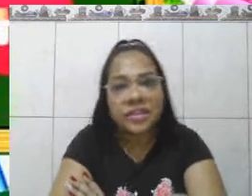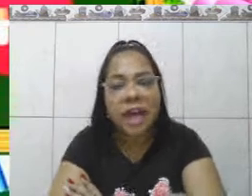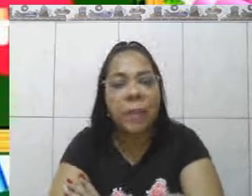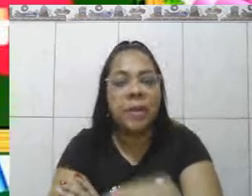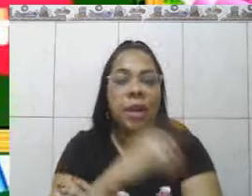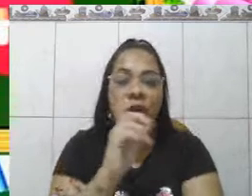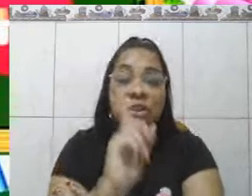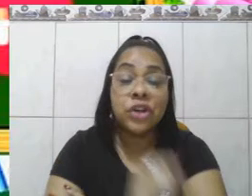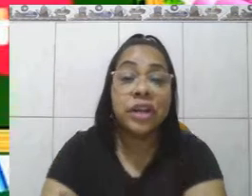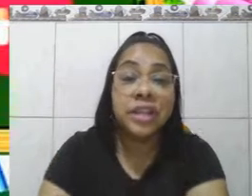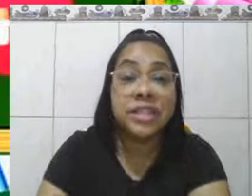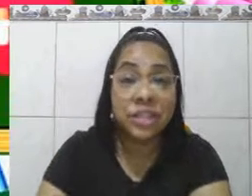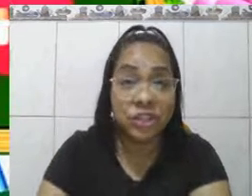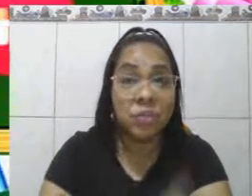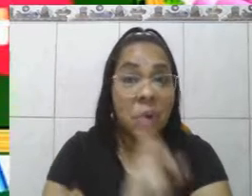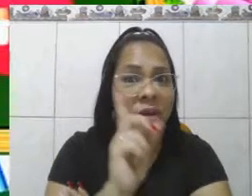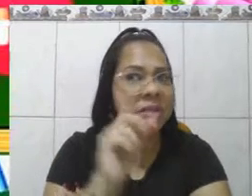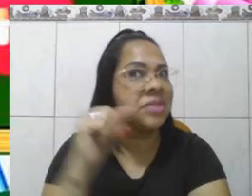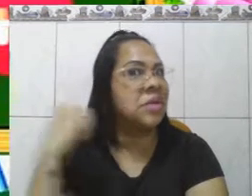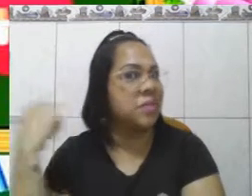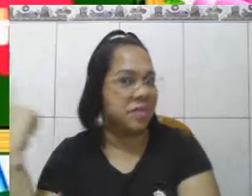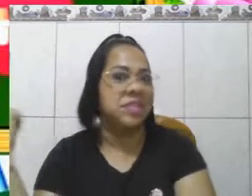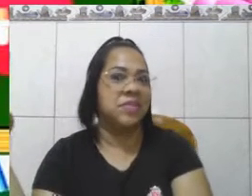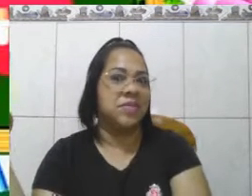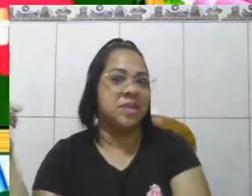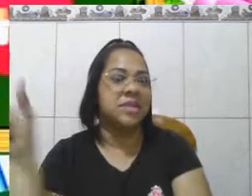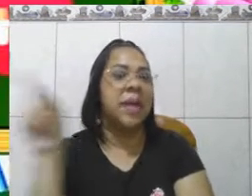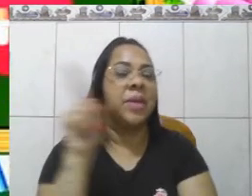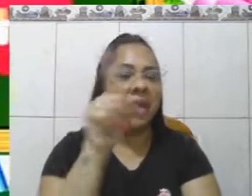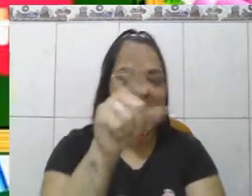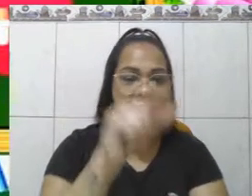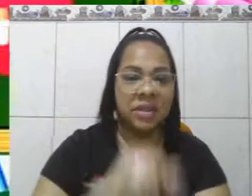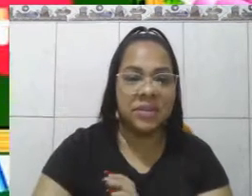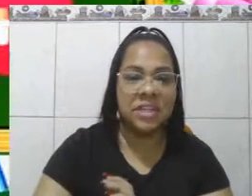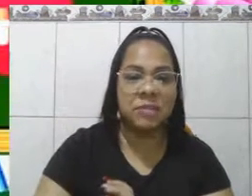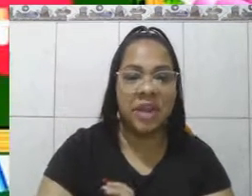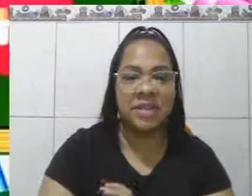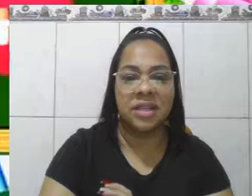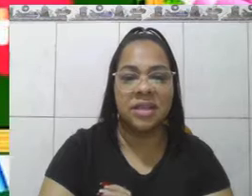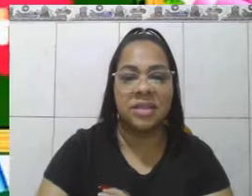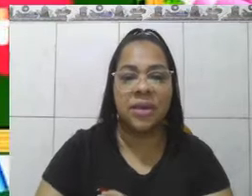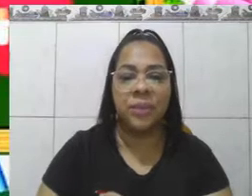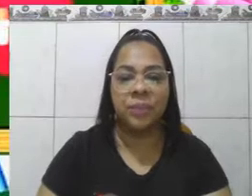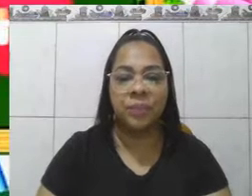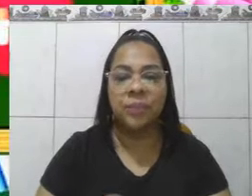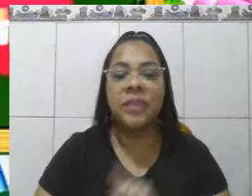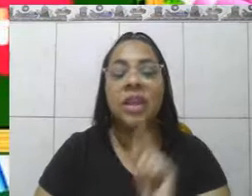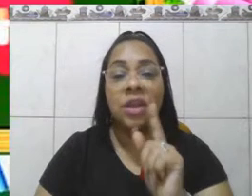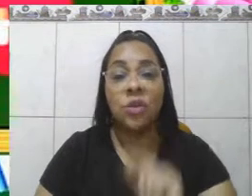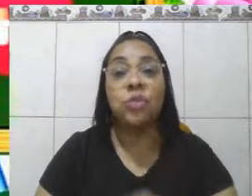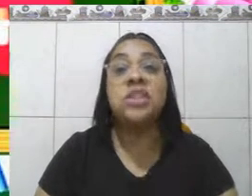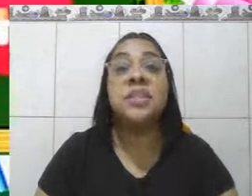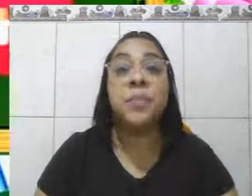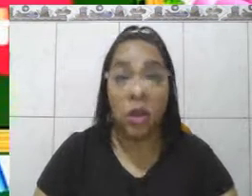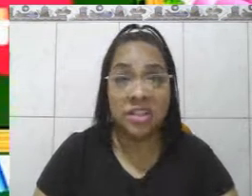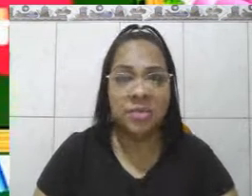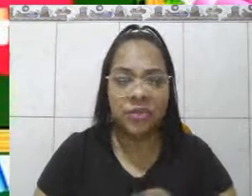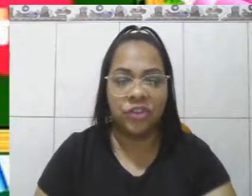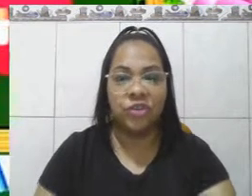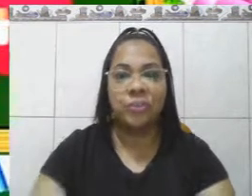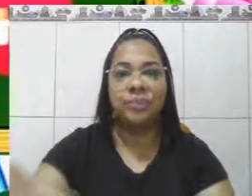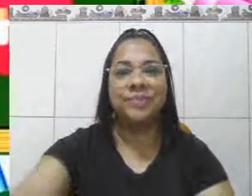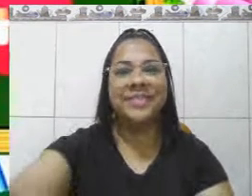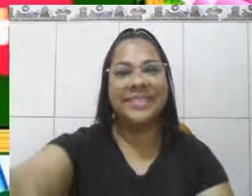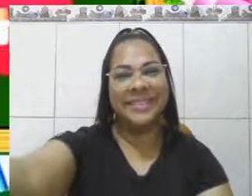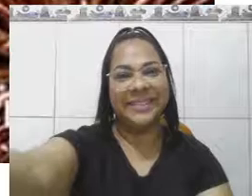a gente já sabe. Só que existe uma coisinha que eu não sei se vocês sabem. Quero que vocês prestem atenção nesse